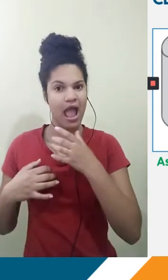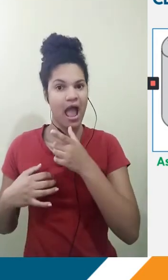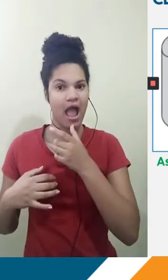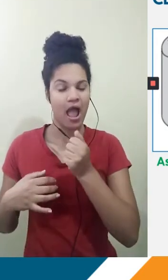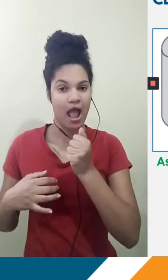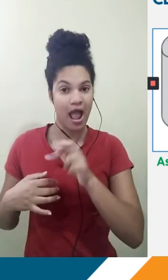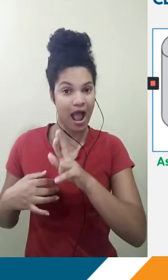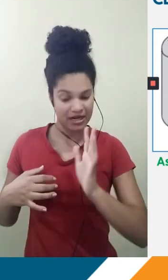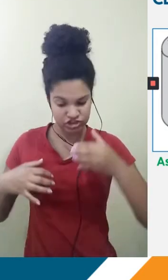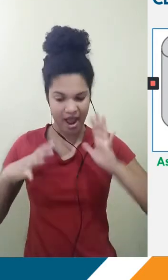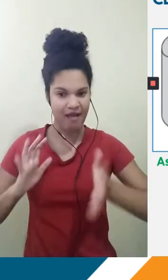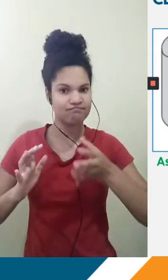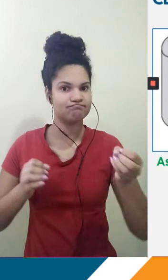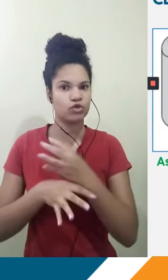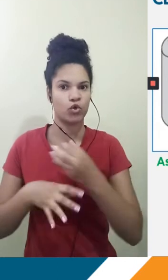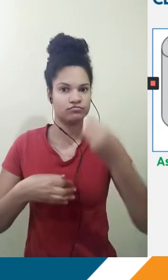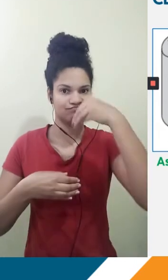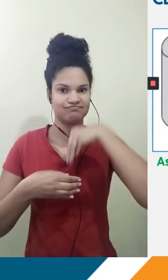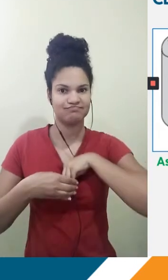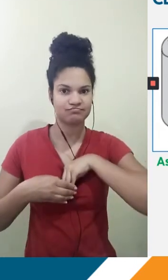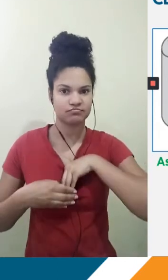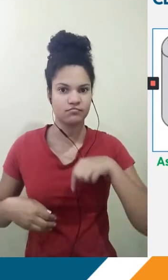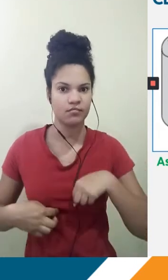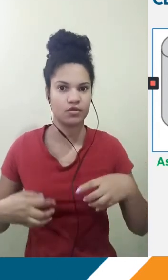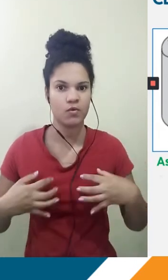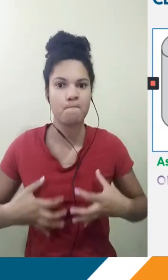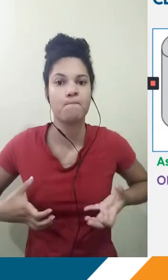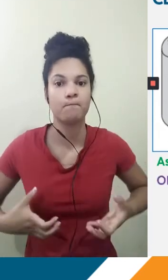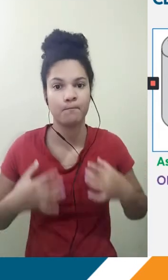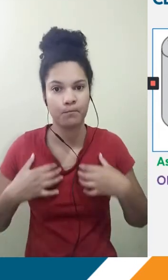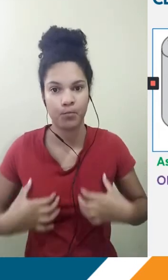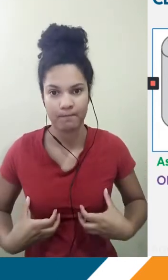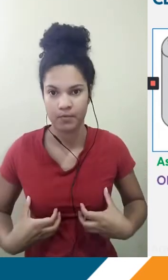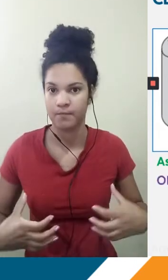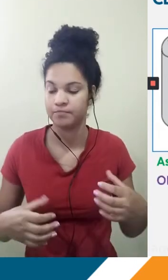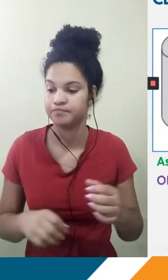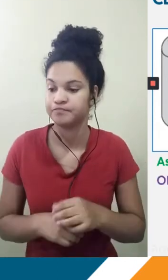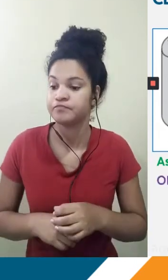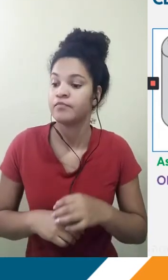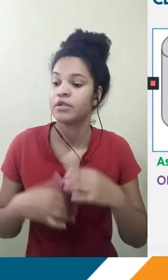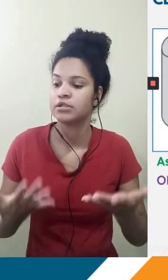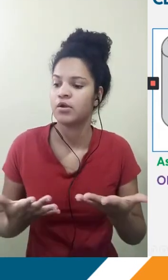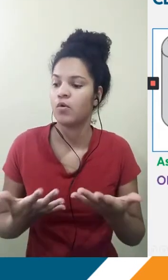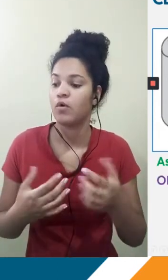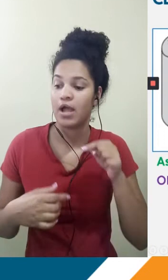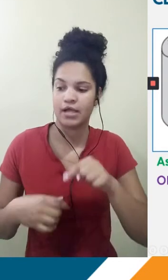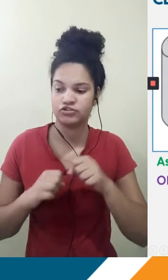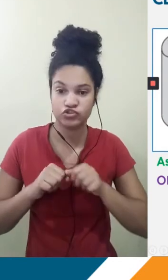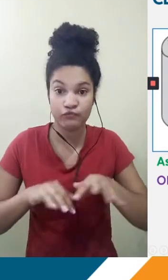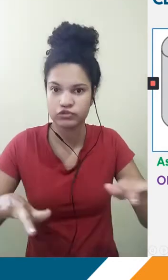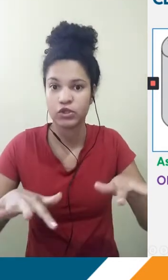O que acontece? Como a difusão, como eu disse, é um processo aleatório, você vai ter, como explicado nessa setinha